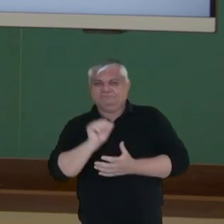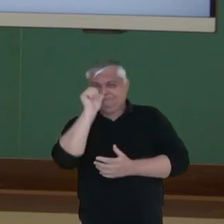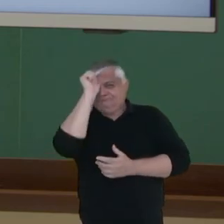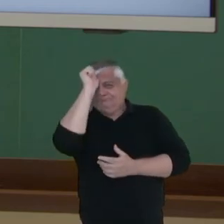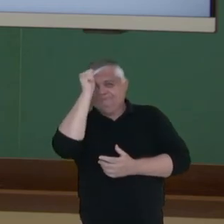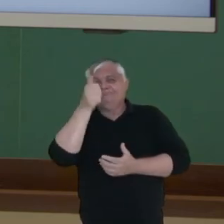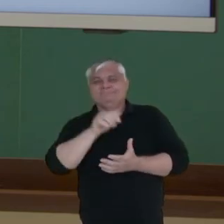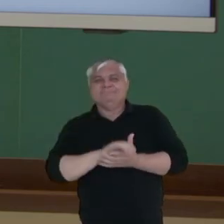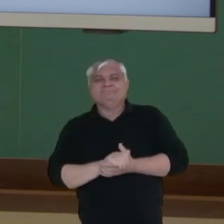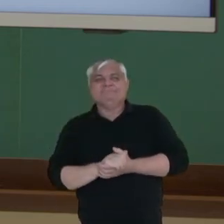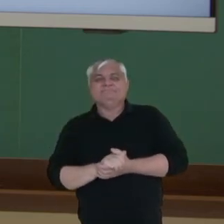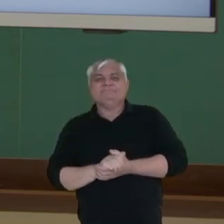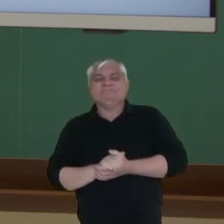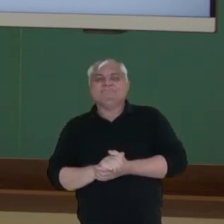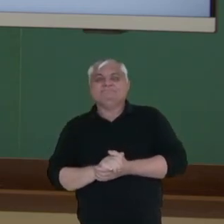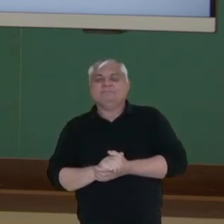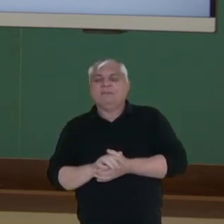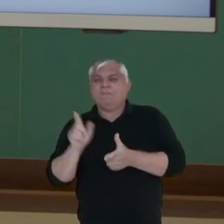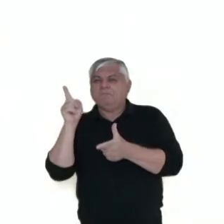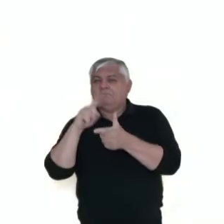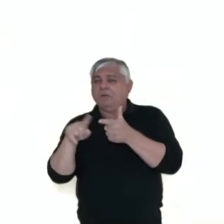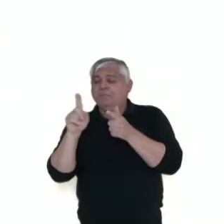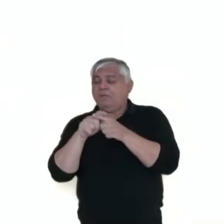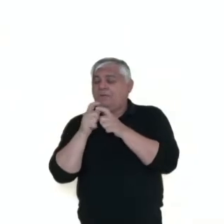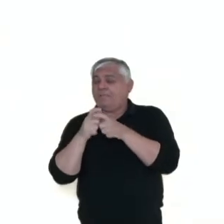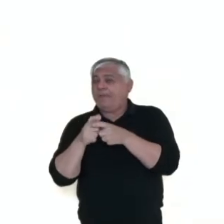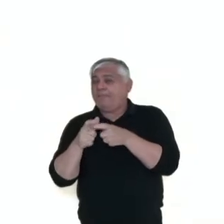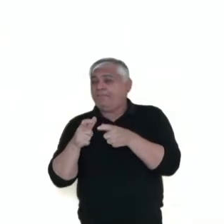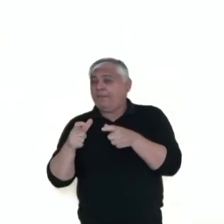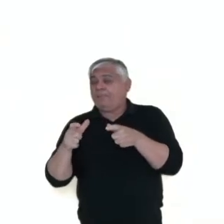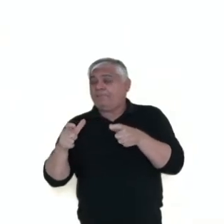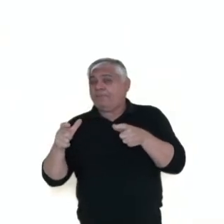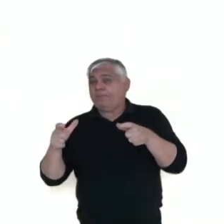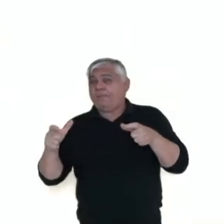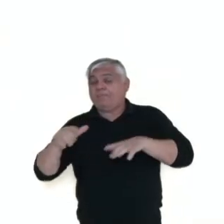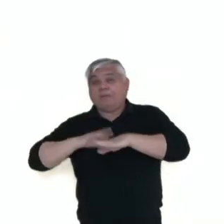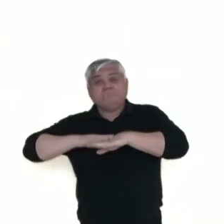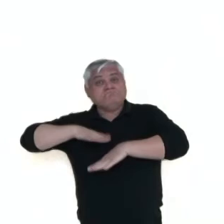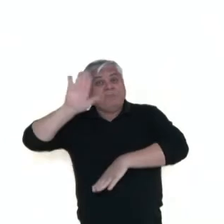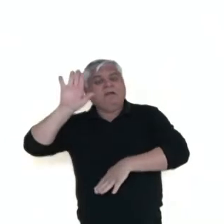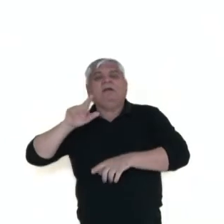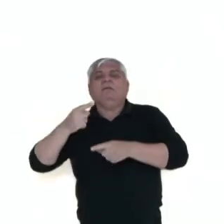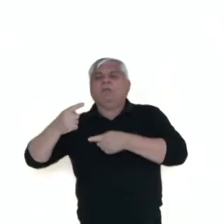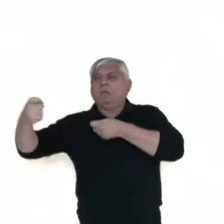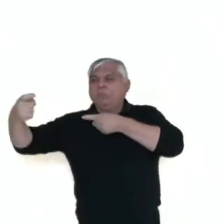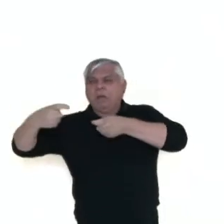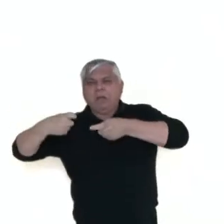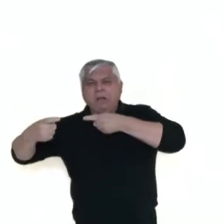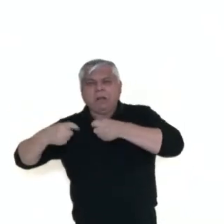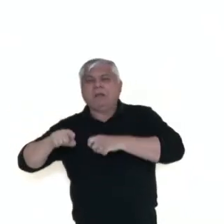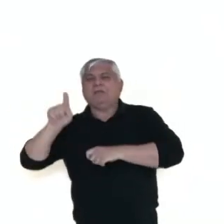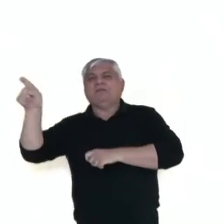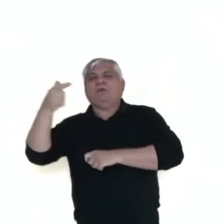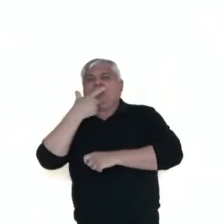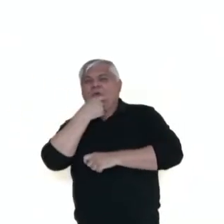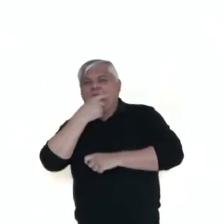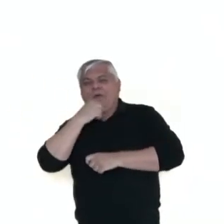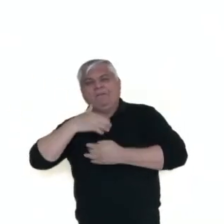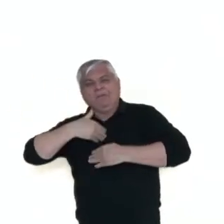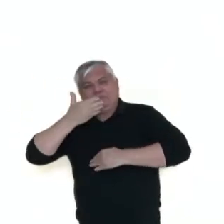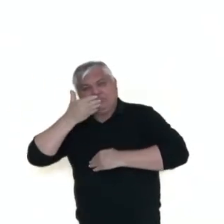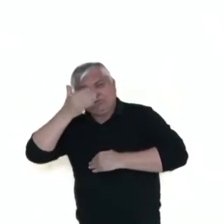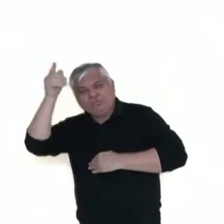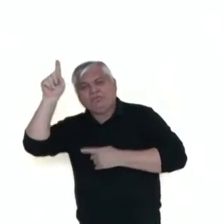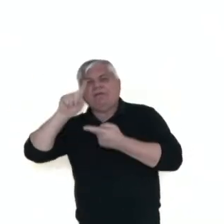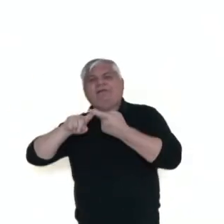Os conflitos se intensificaram a partir dos anos 90, envolvendo guerrilheiros muçulmanos, incluindo homens de diversas